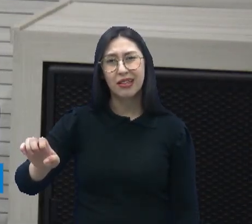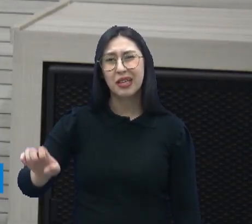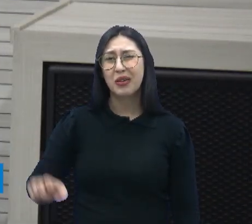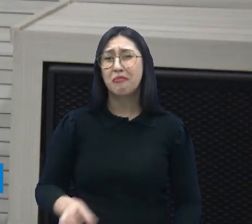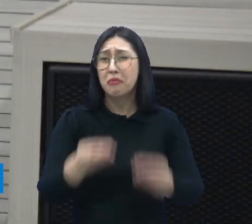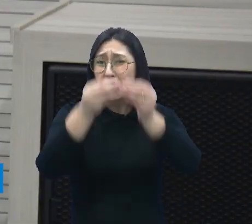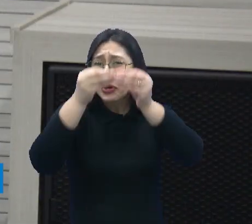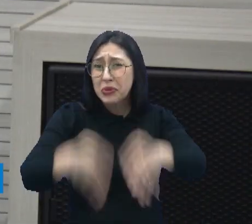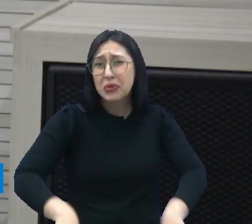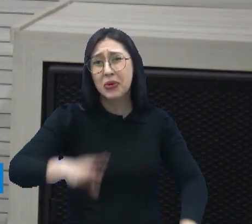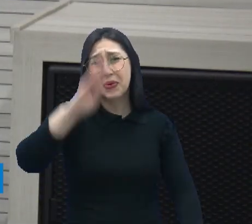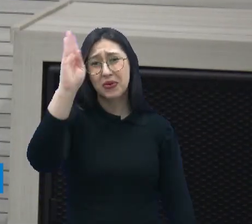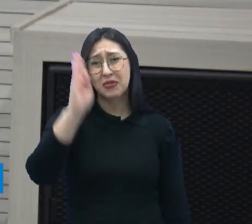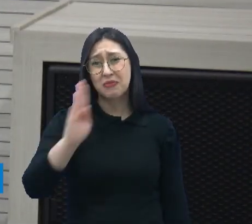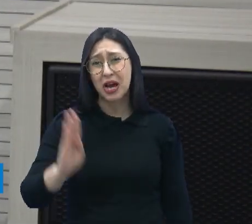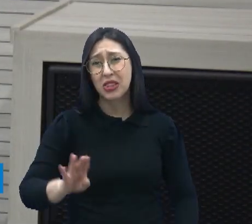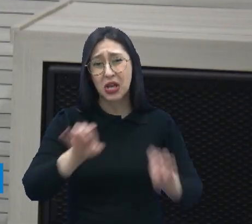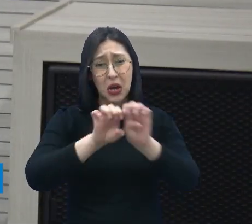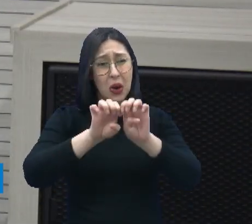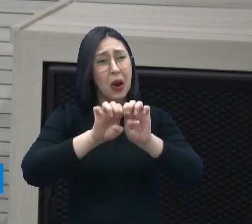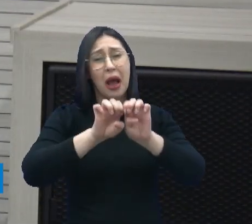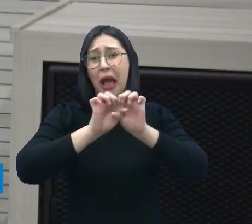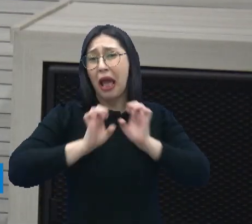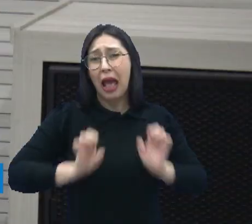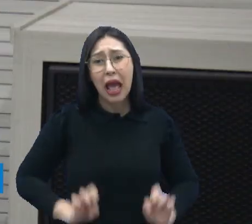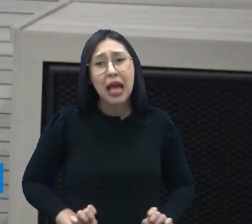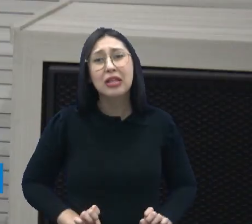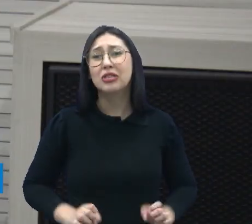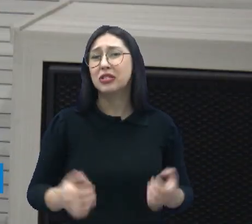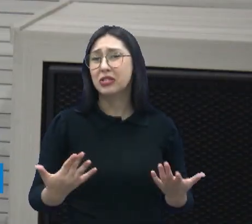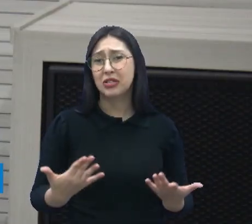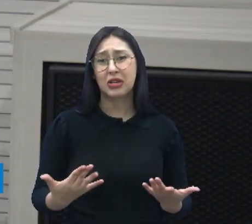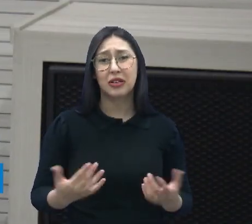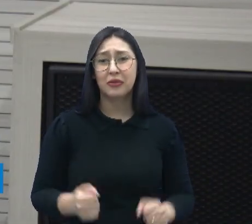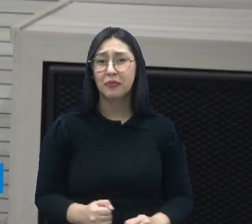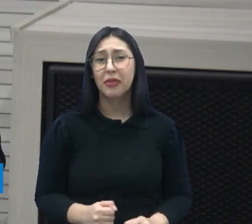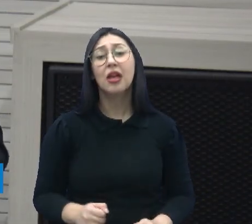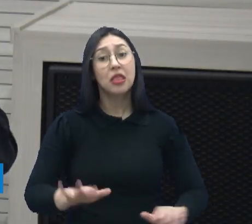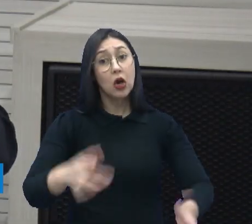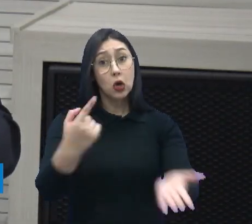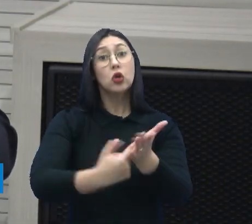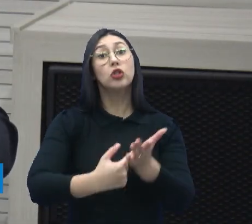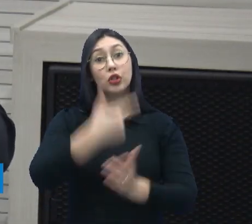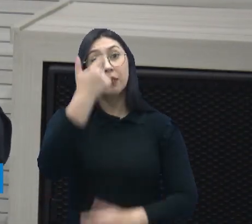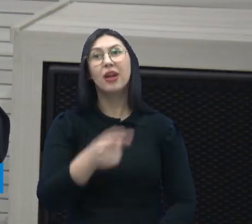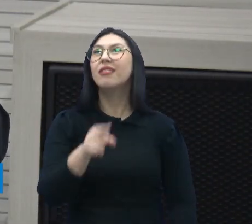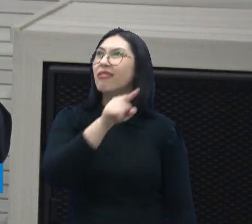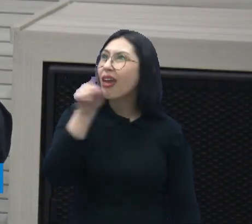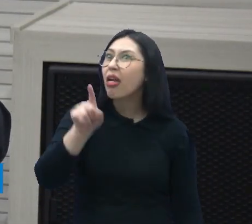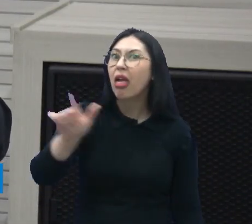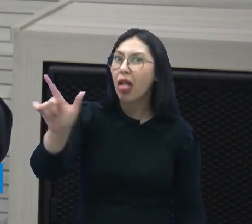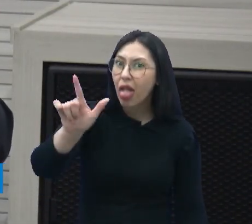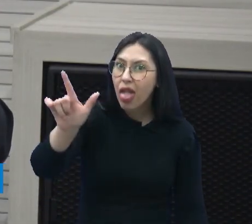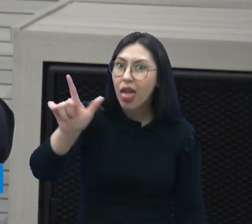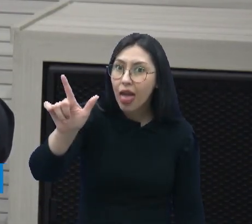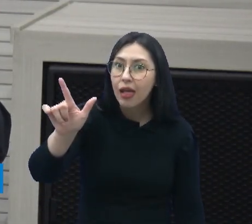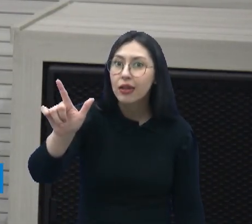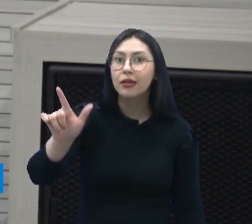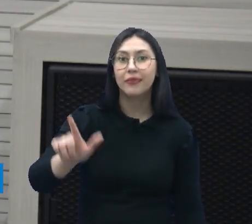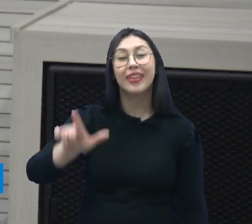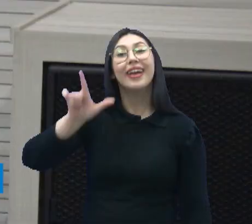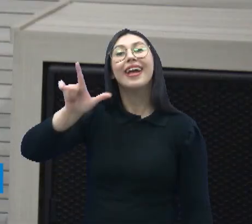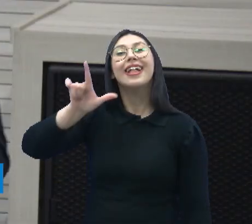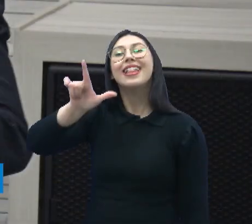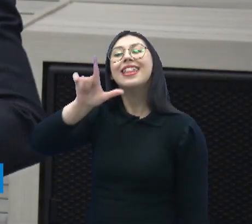o Brasil, a ética, a moral. Então, conte comigo, e vocês estão fazendo o L, com certeza é o L de Letícia